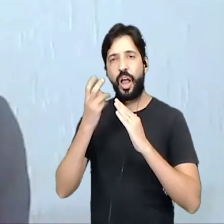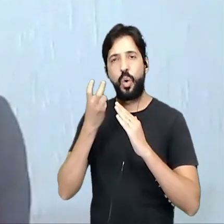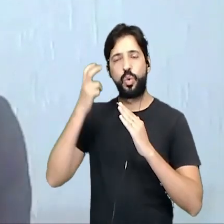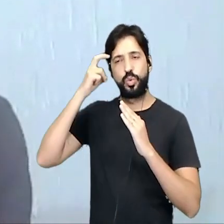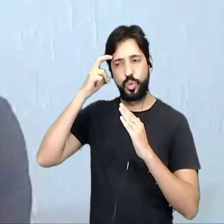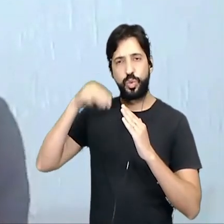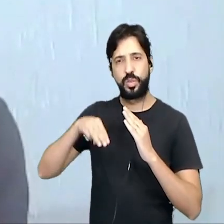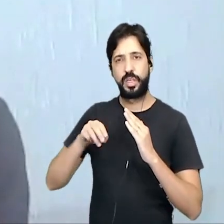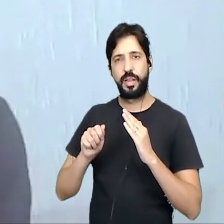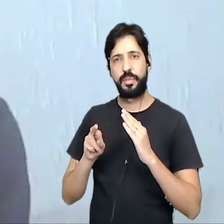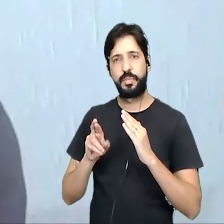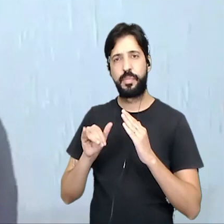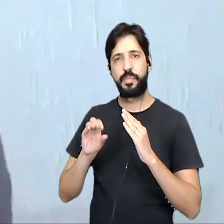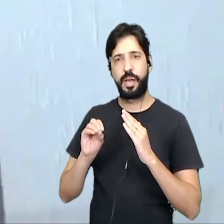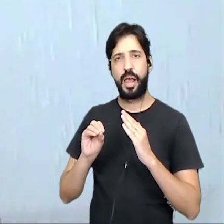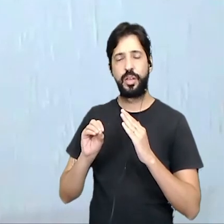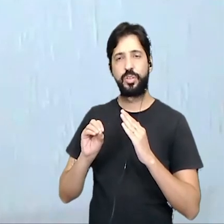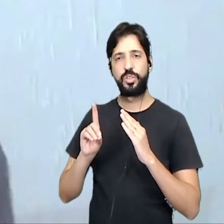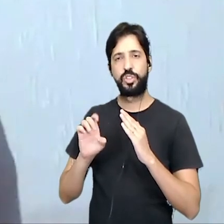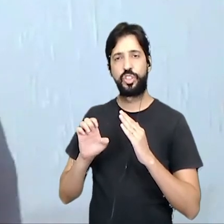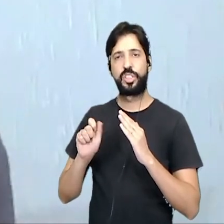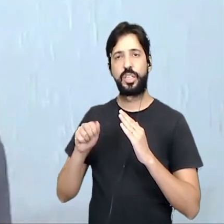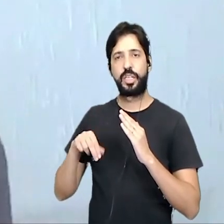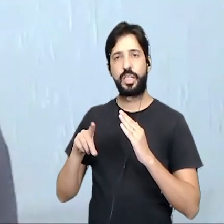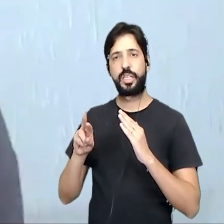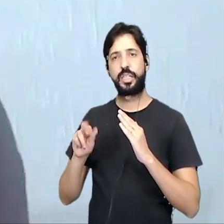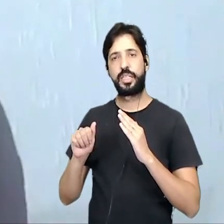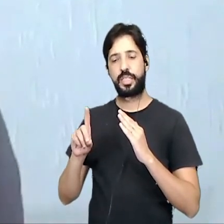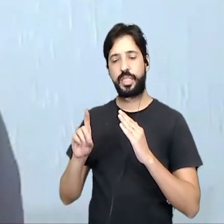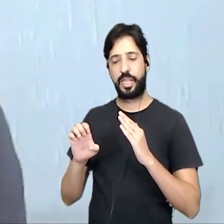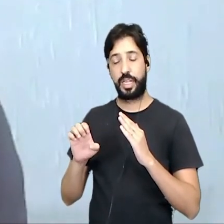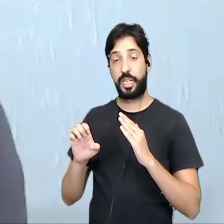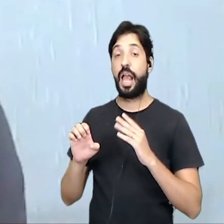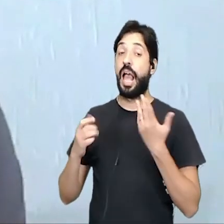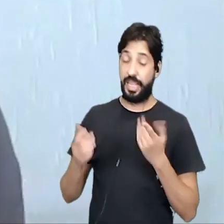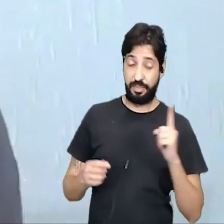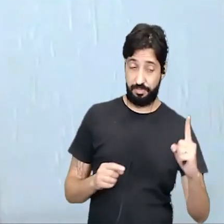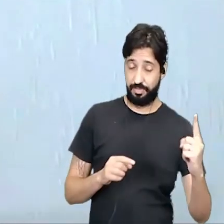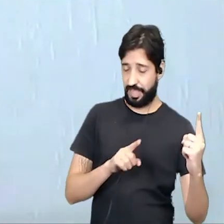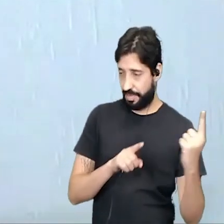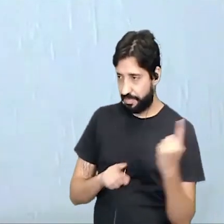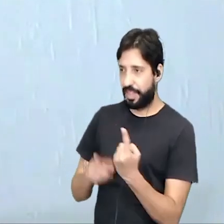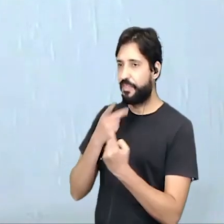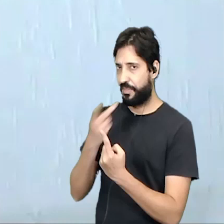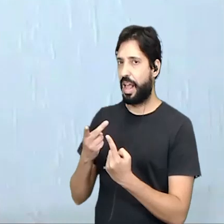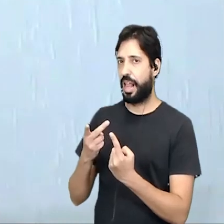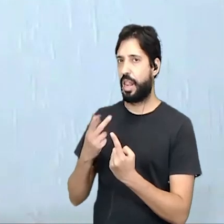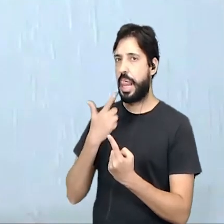tipo Casa de Cultura Mário de Andrade, uma coisa assim, a gente não ia perder a oportunidade. O Davi foi lá e fez uma